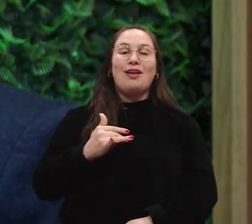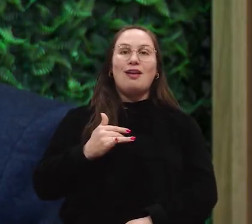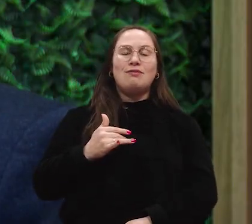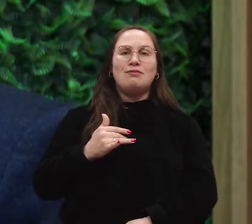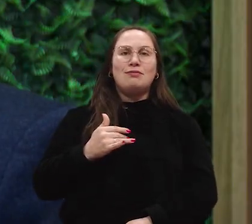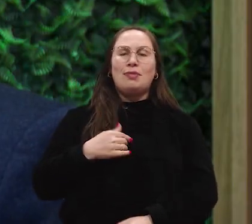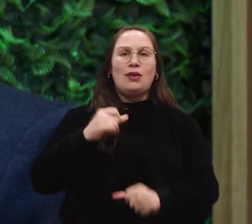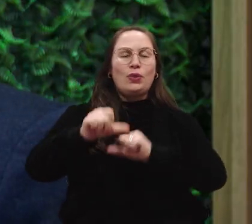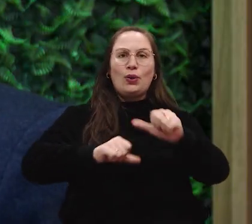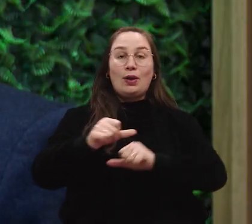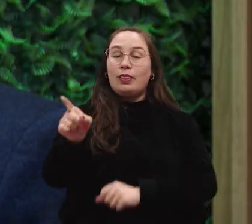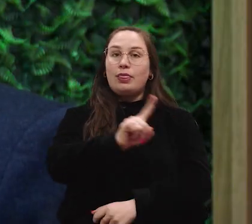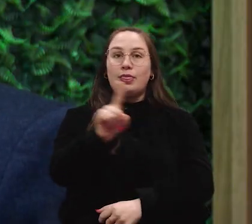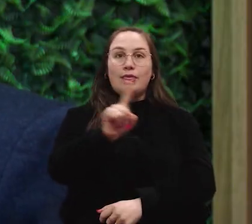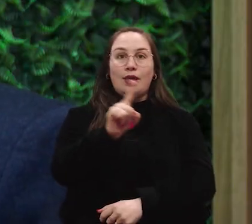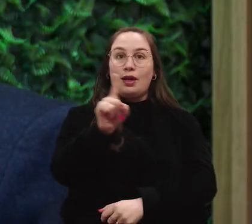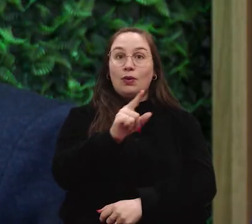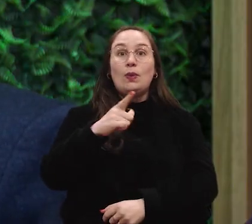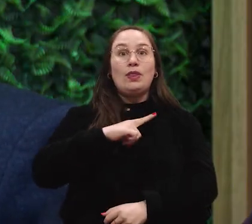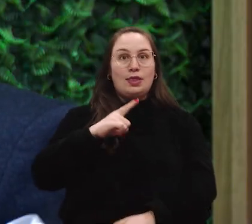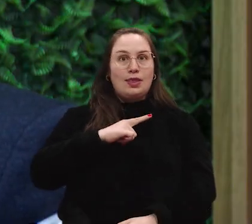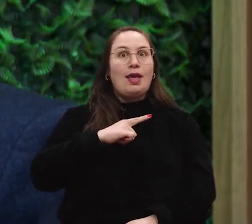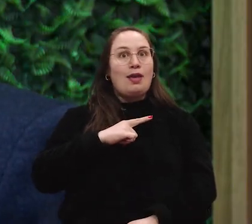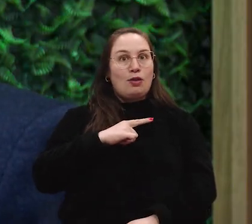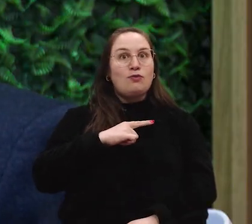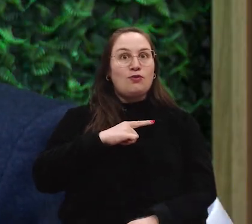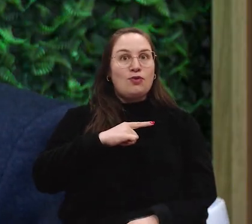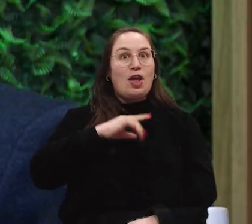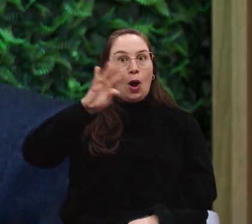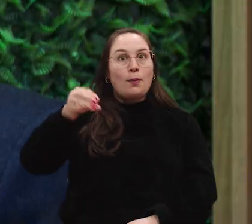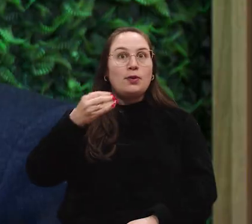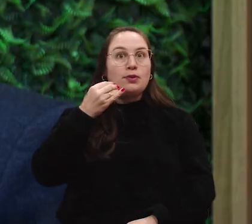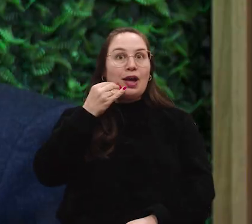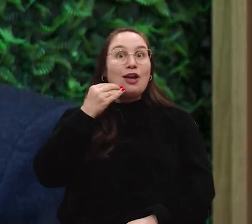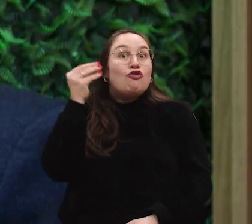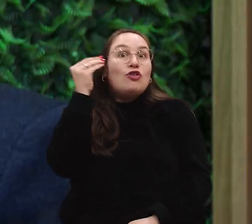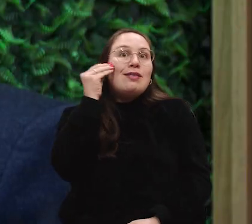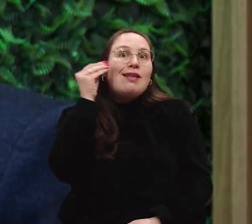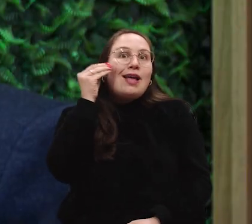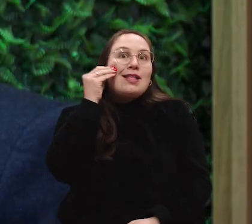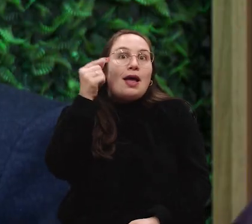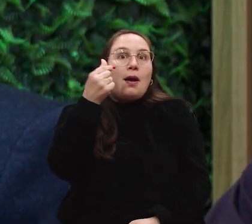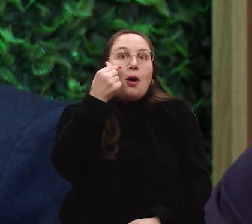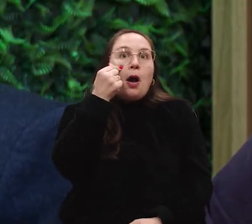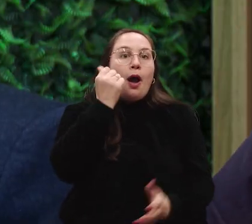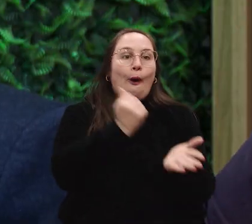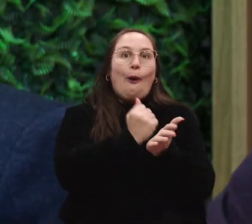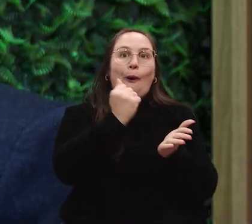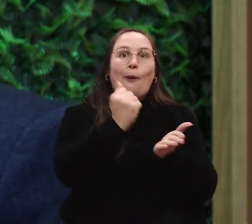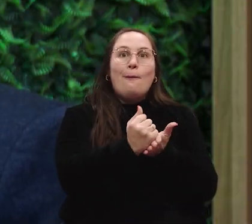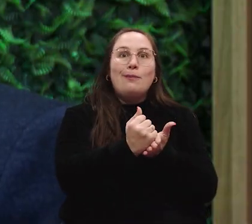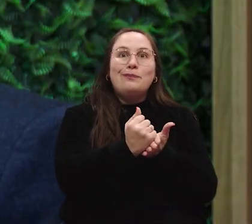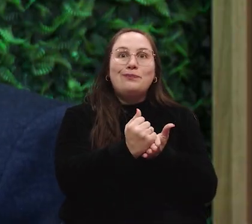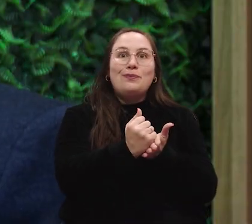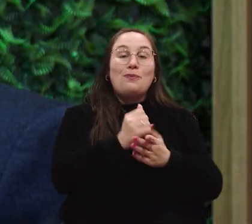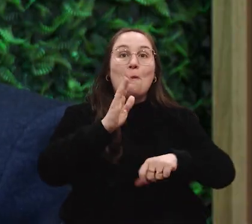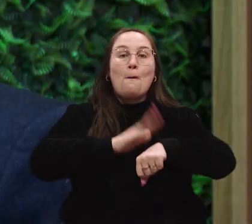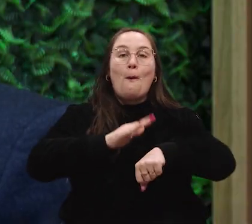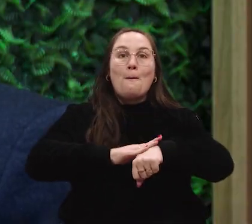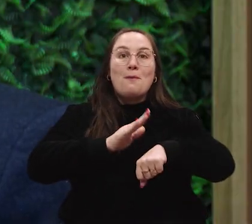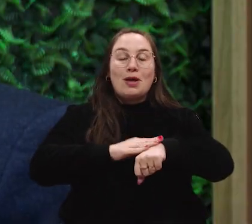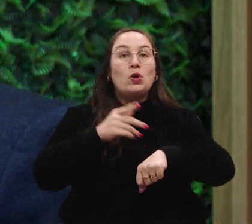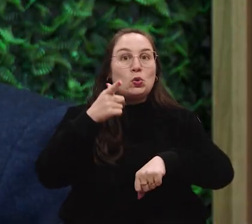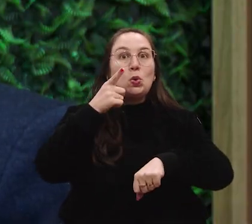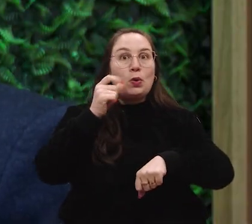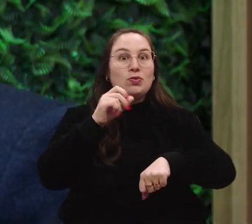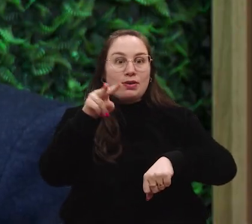engenheiro falou, eu tenho 7 dias para troca. Não, gente, tu teve a chance de ver, de testar o produto. A contratação foi feita presencialmente,